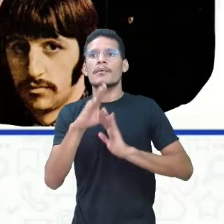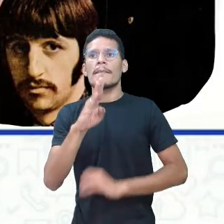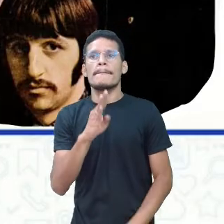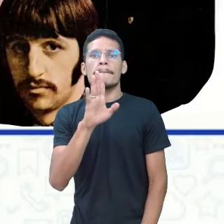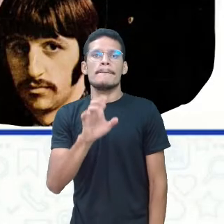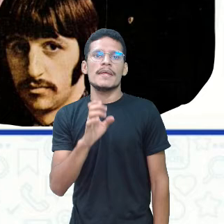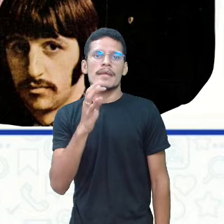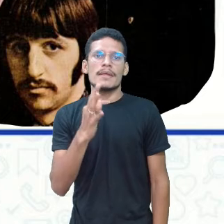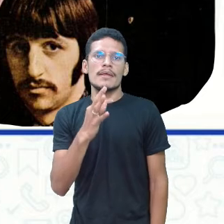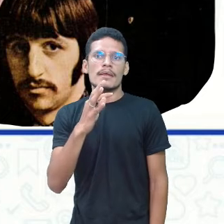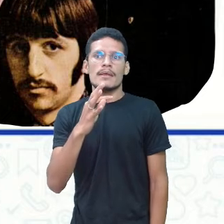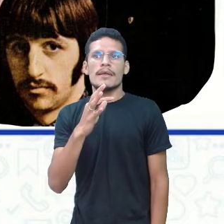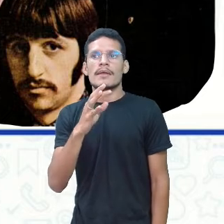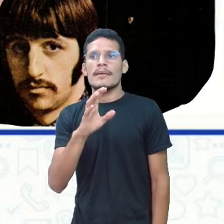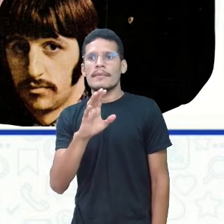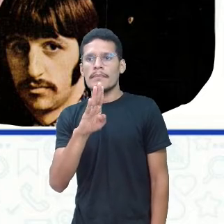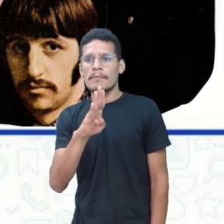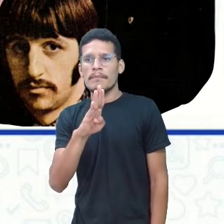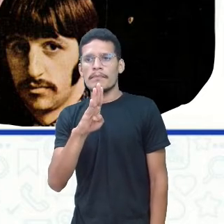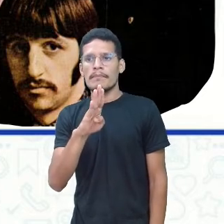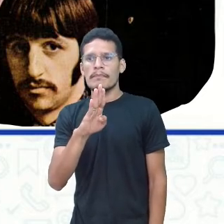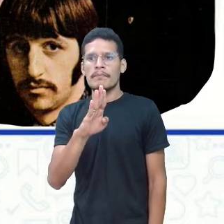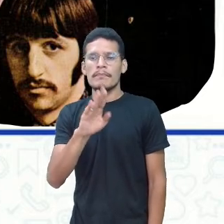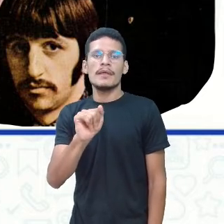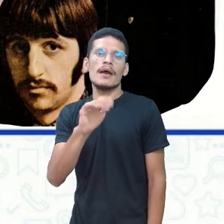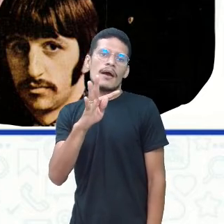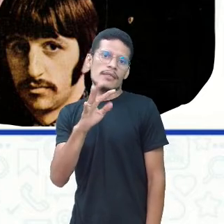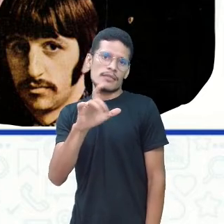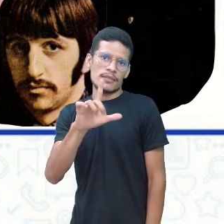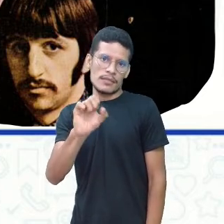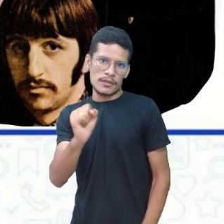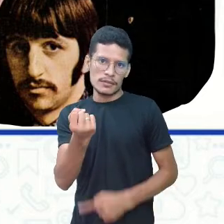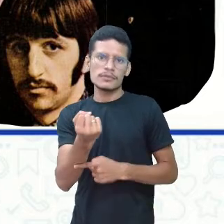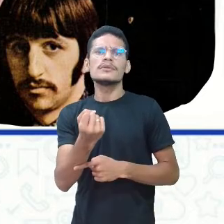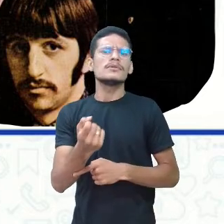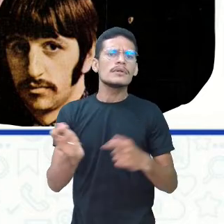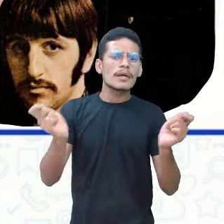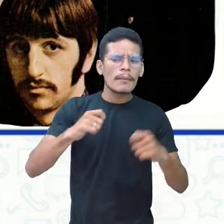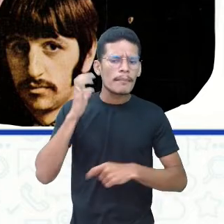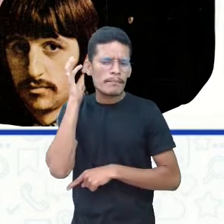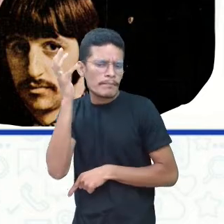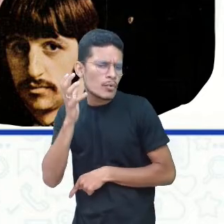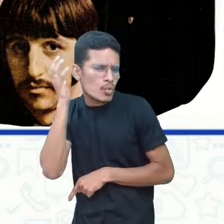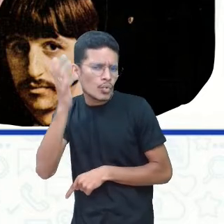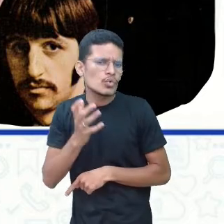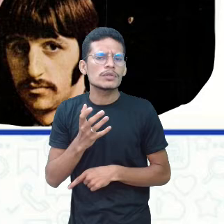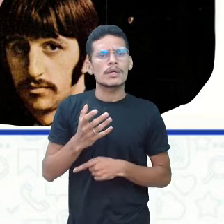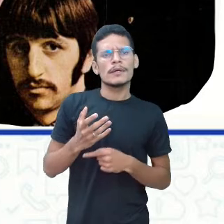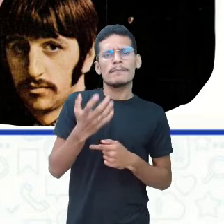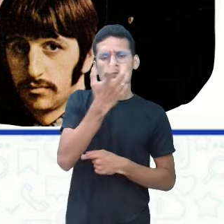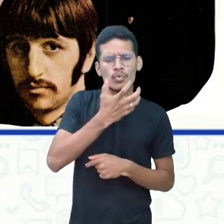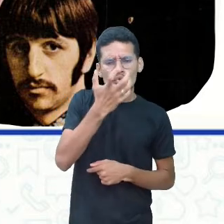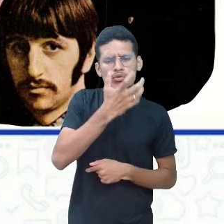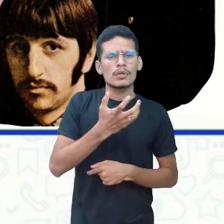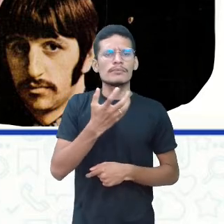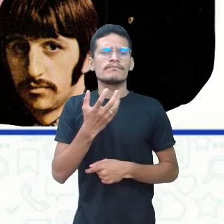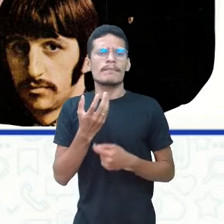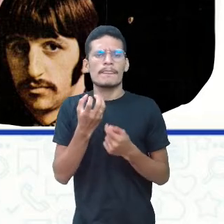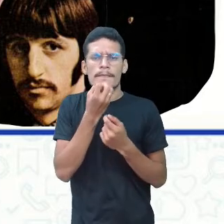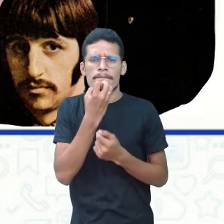Beatles, né, eles começam a encantar o mundo, né, com suas músicas, né, com doces melodias, né,